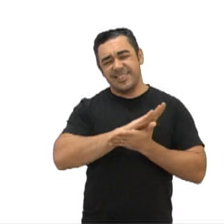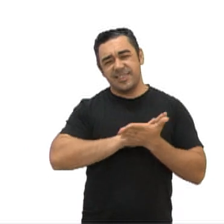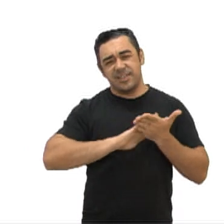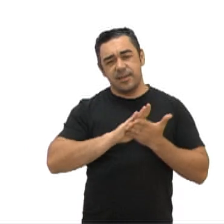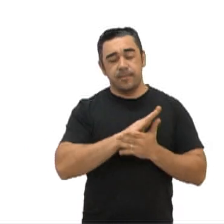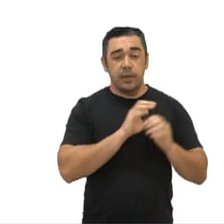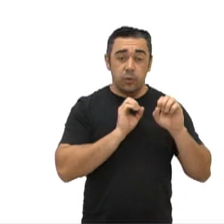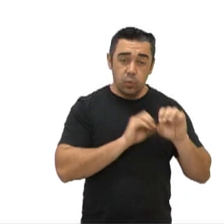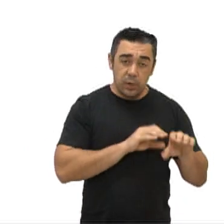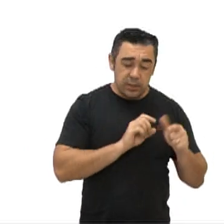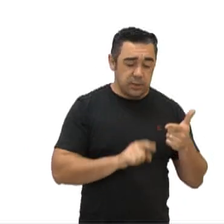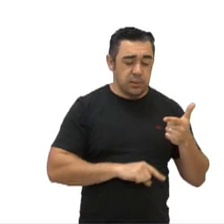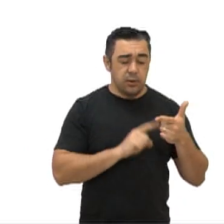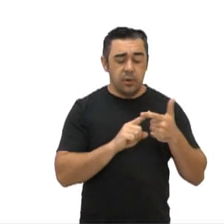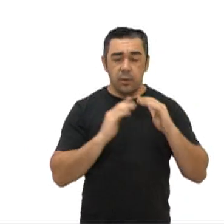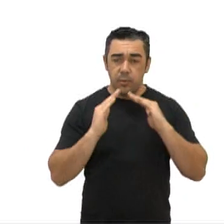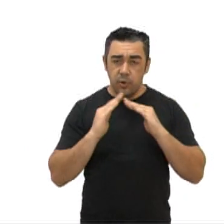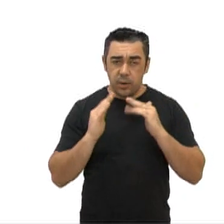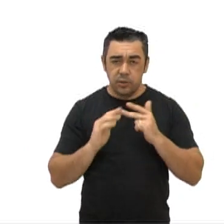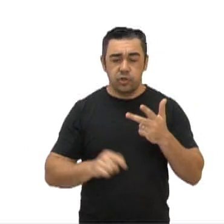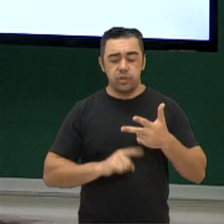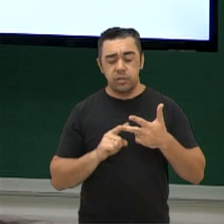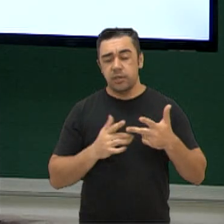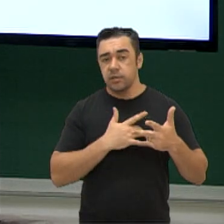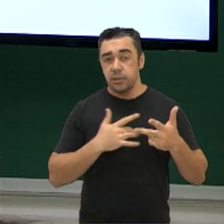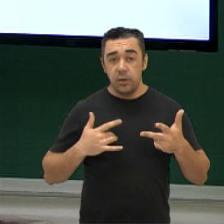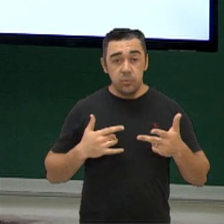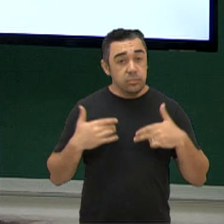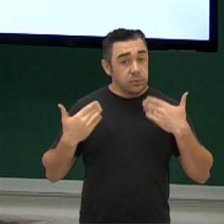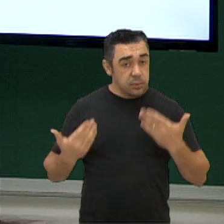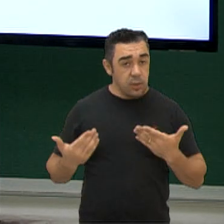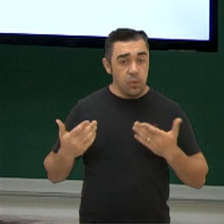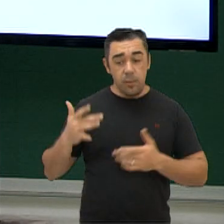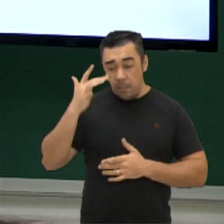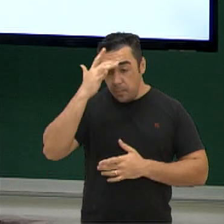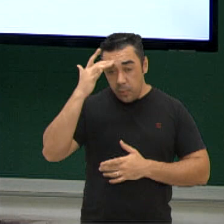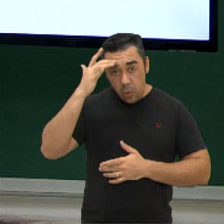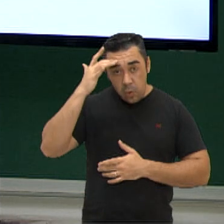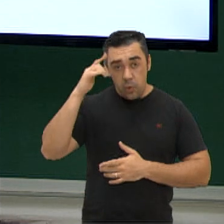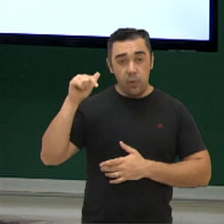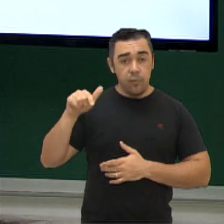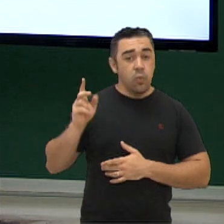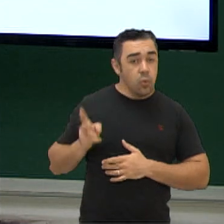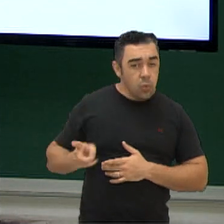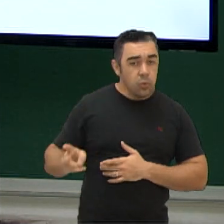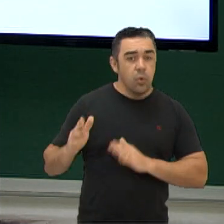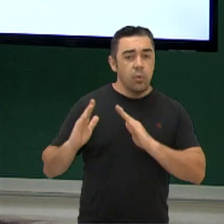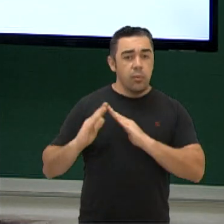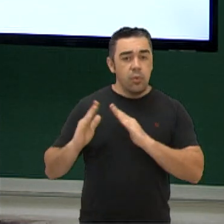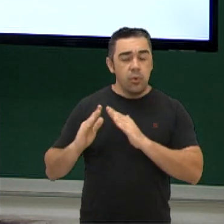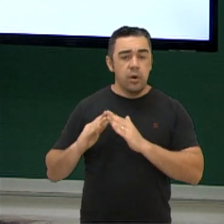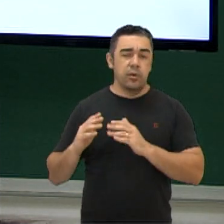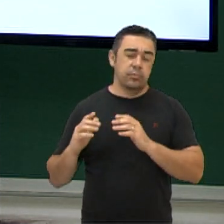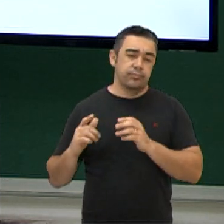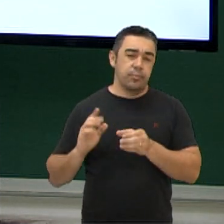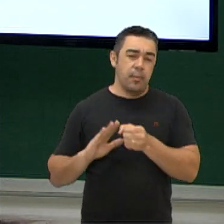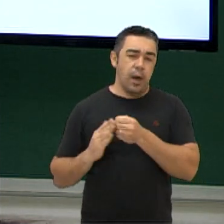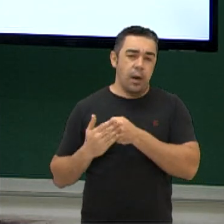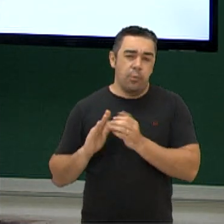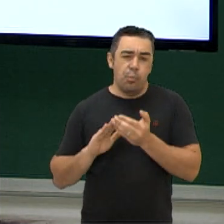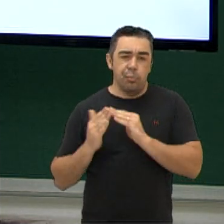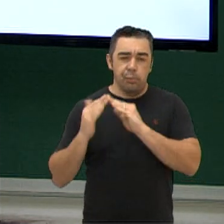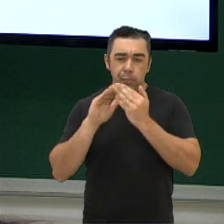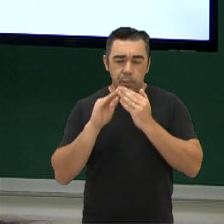à educação, à moradia, à saúde, e essa população continuou à margem, né? Continuou morando nas periferias, continuou